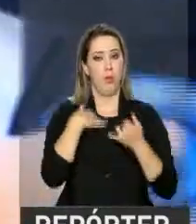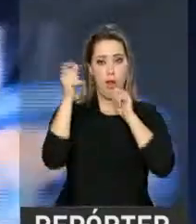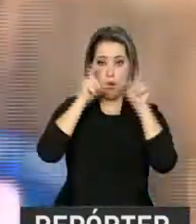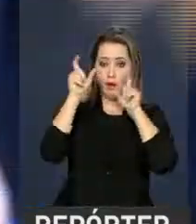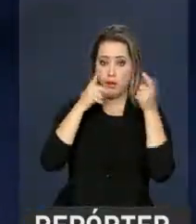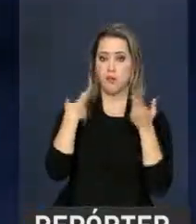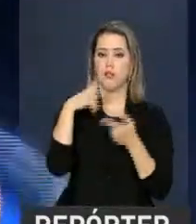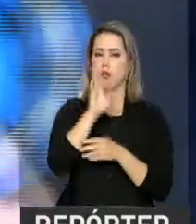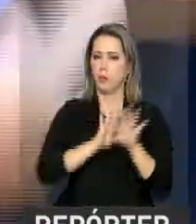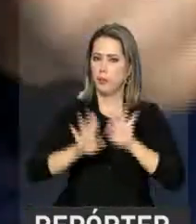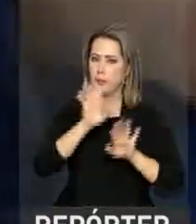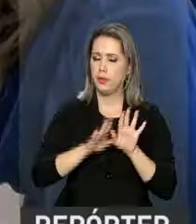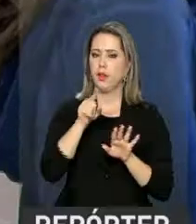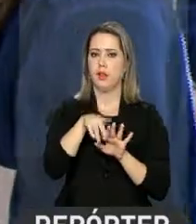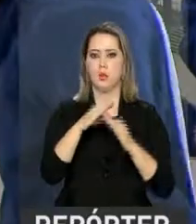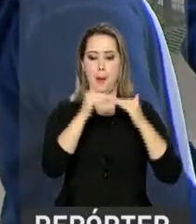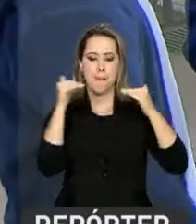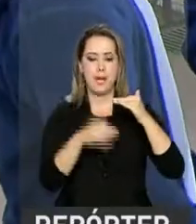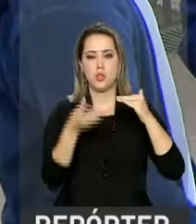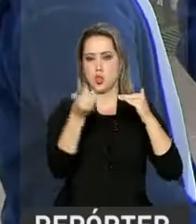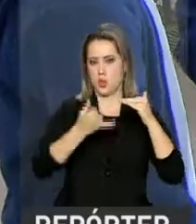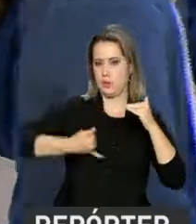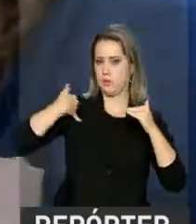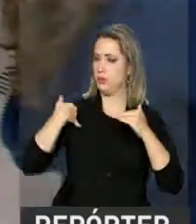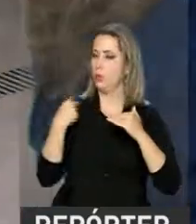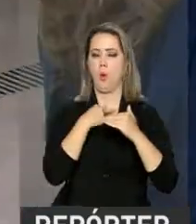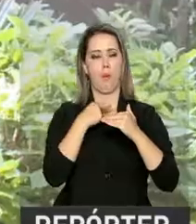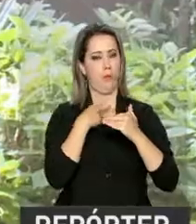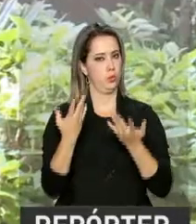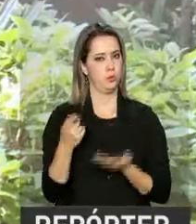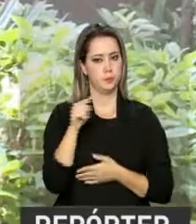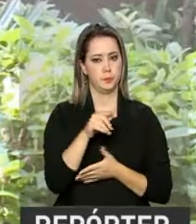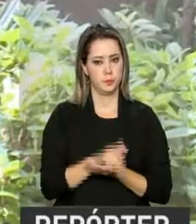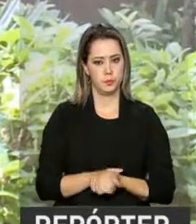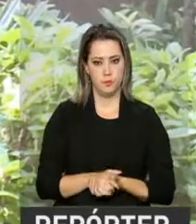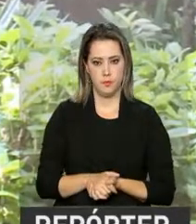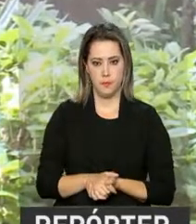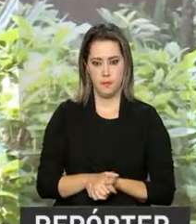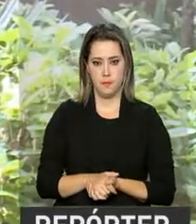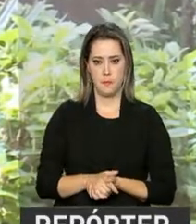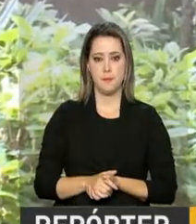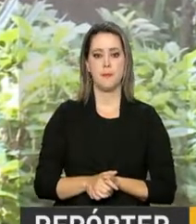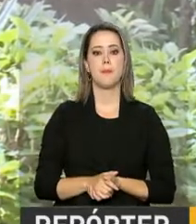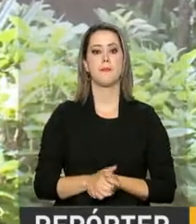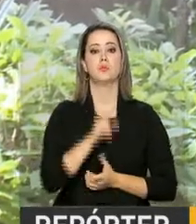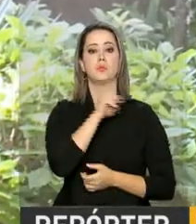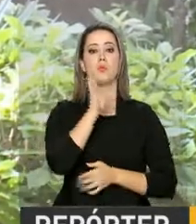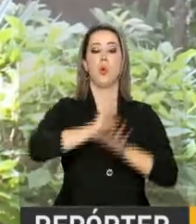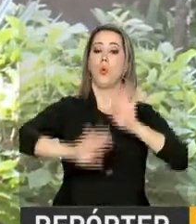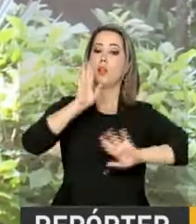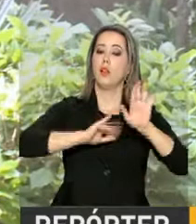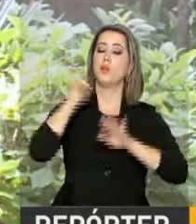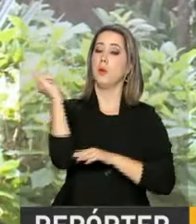o recriminam é indicado para crianças menores de seis anos um cuidado importante que o responsável deve ter ao adquirir o produto